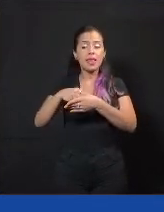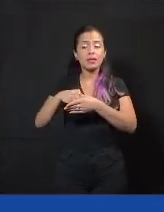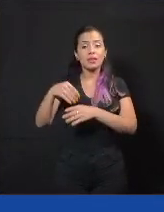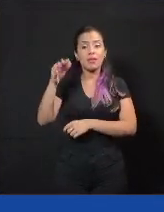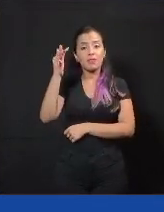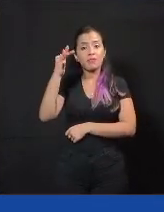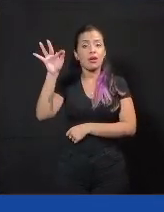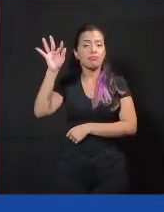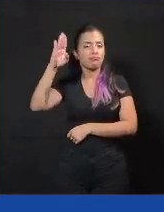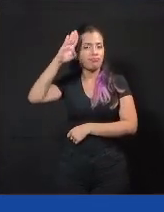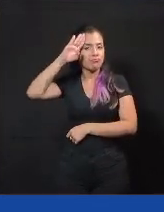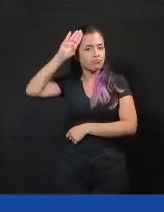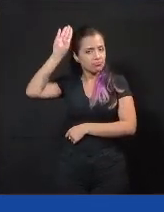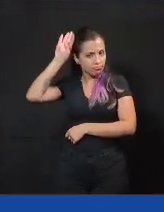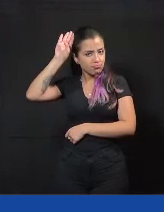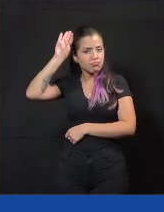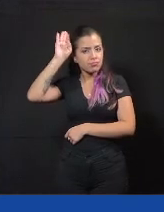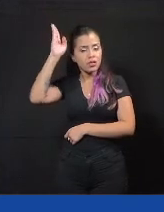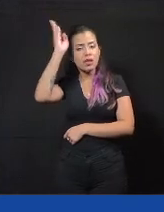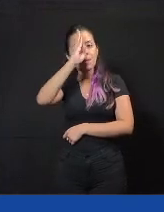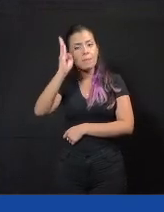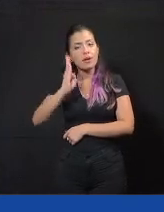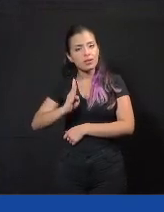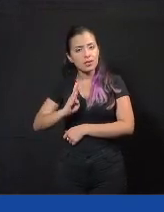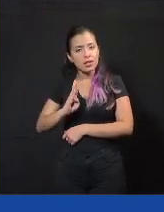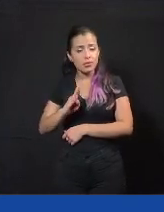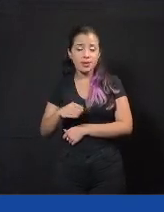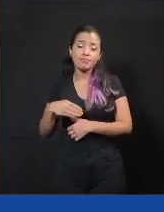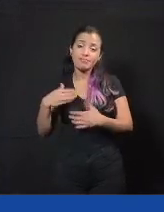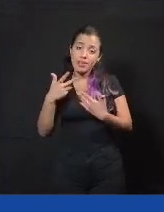exatamente no mesmo momento em que a escravidão acabava. Então,